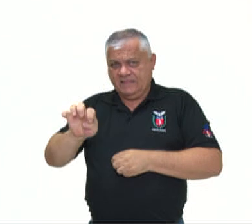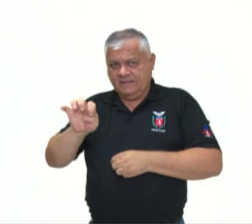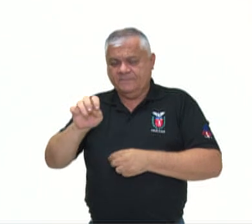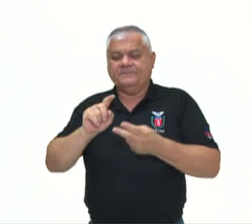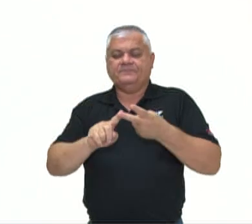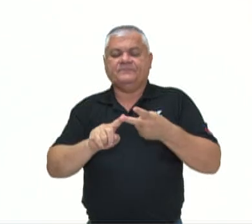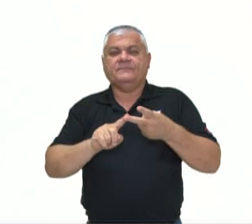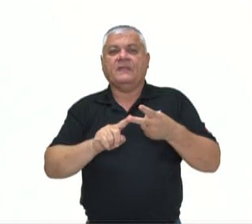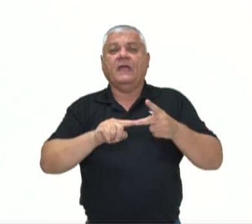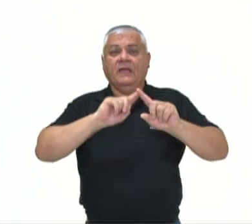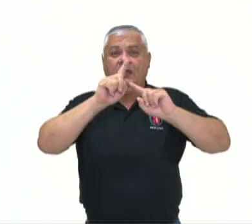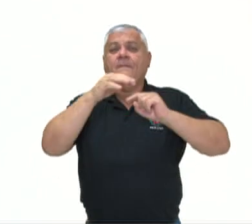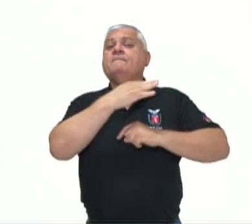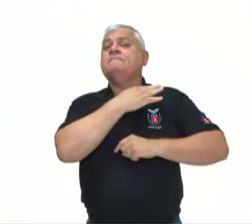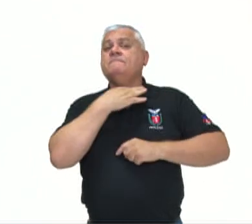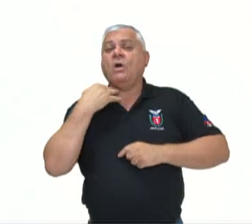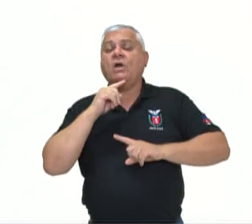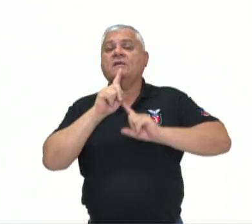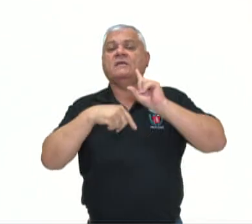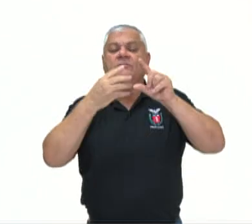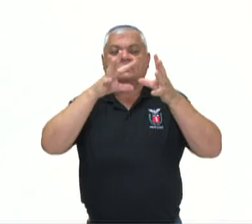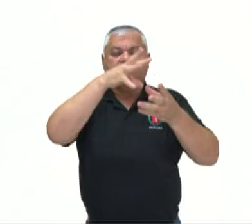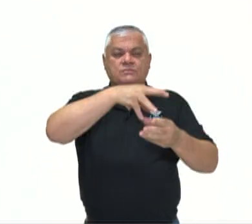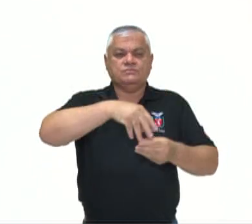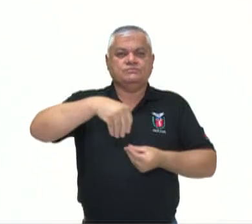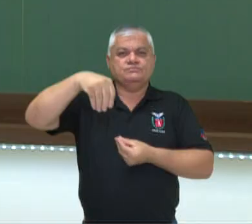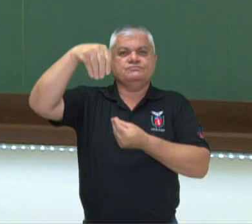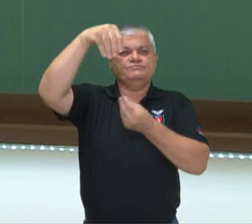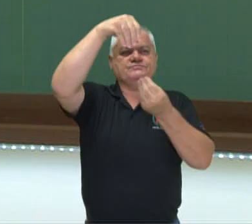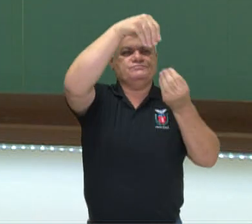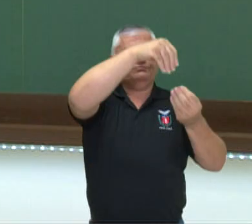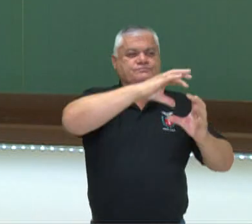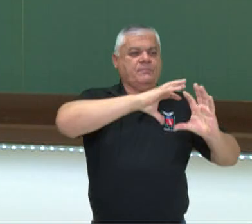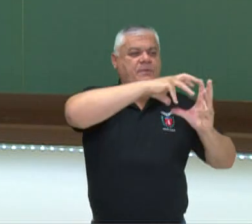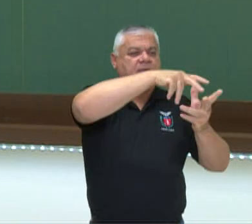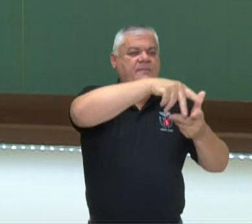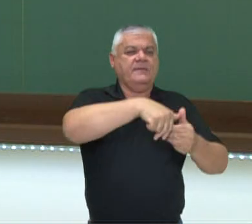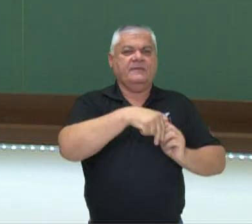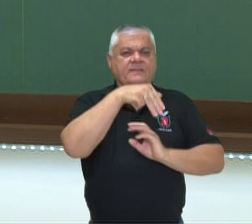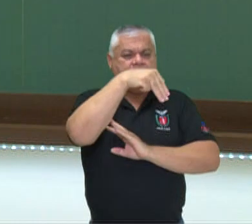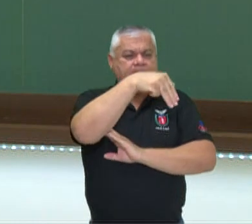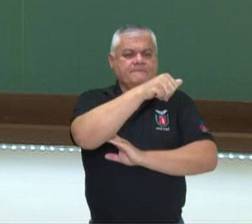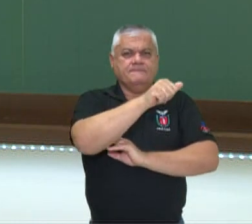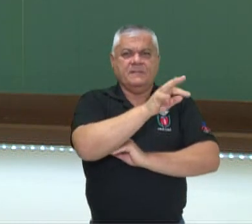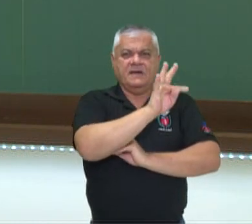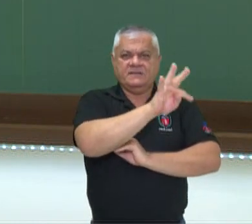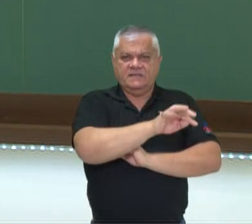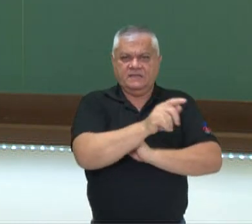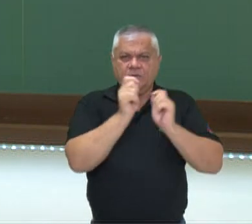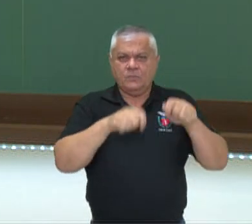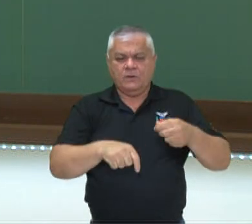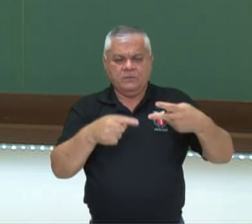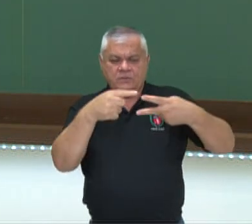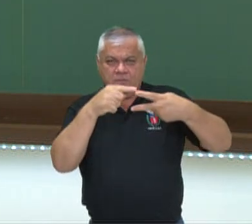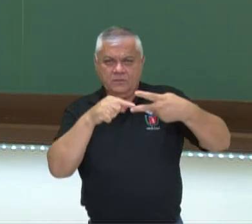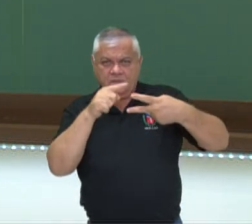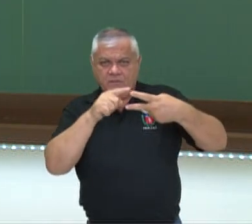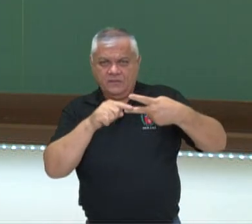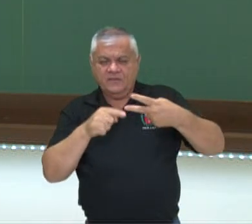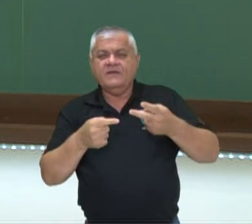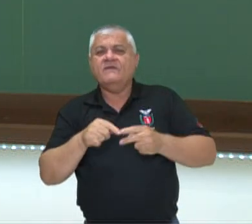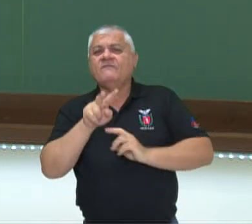as almas evoluídas habitam em Marte. Qual dessas aqui pode passar pelo critério da